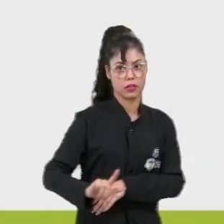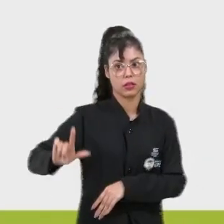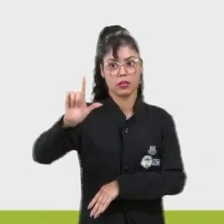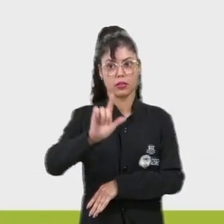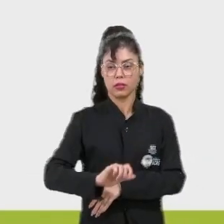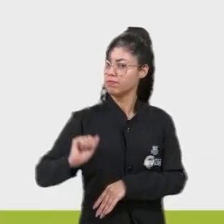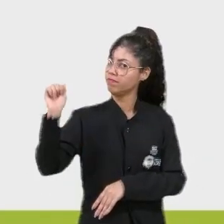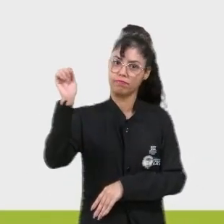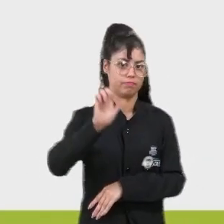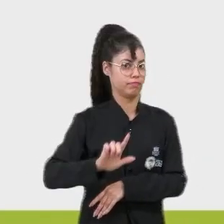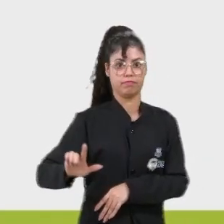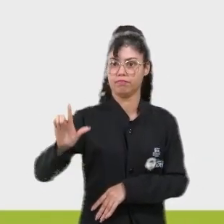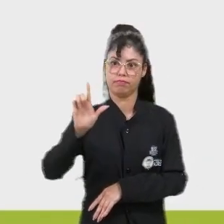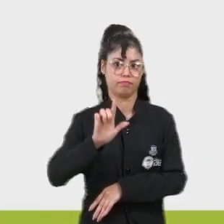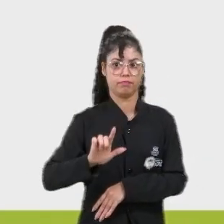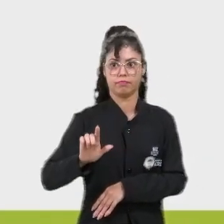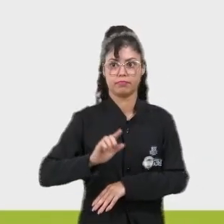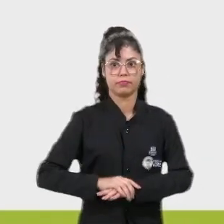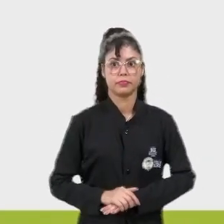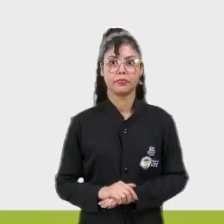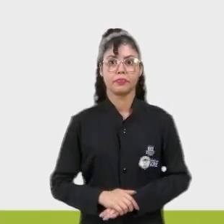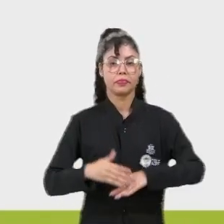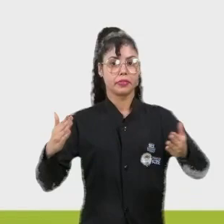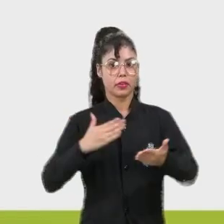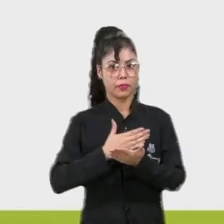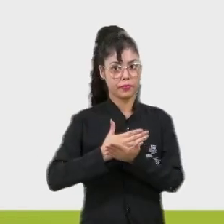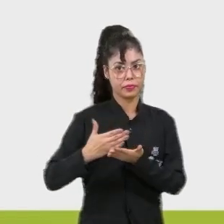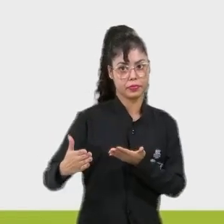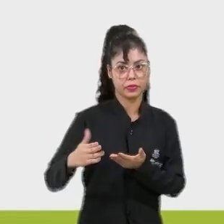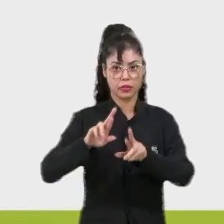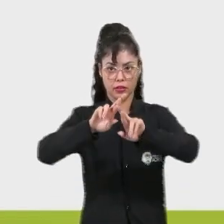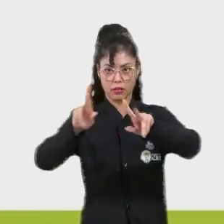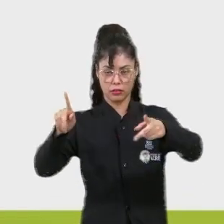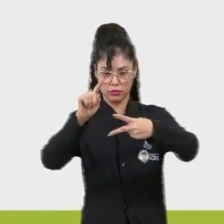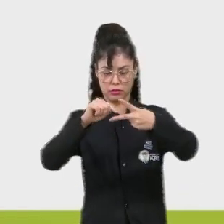literário e o texto não literário. A gente começa com a